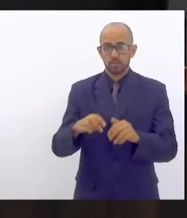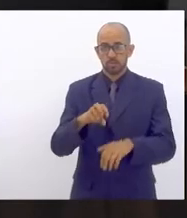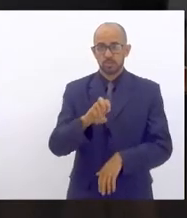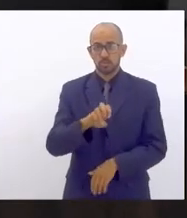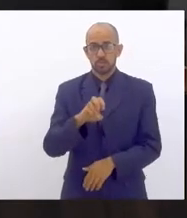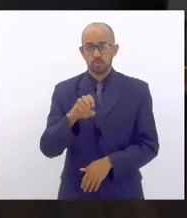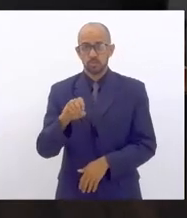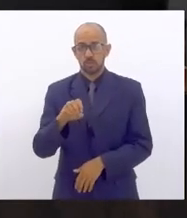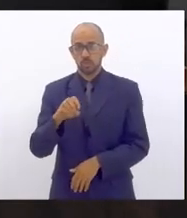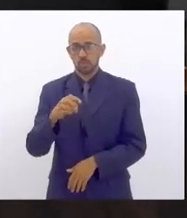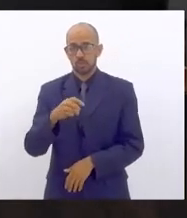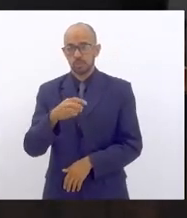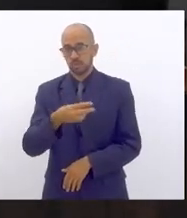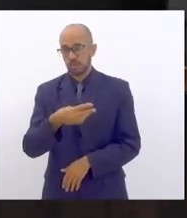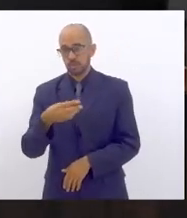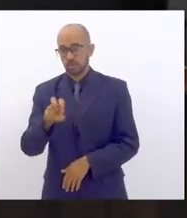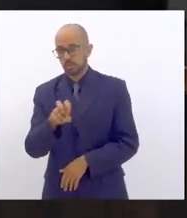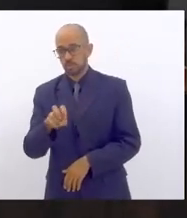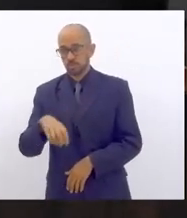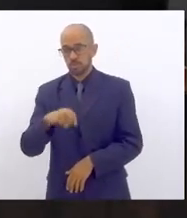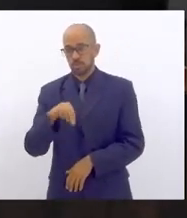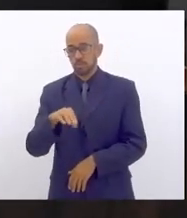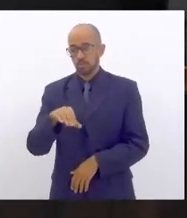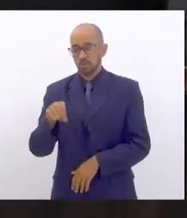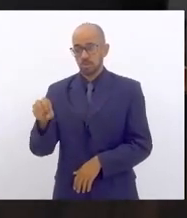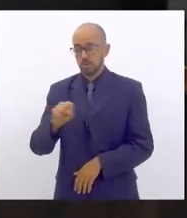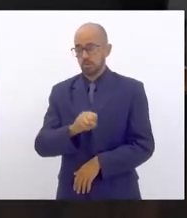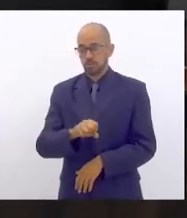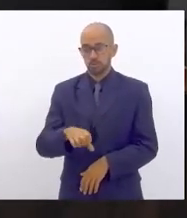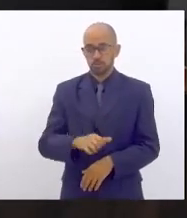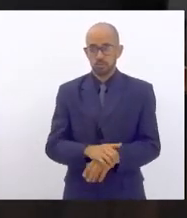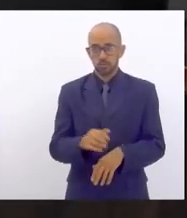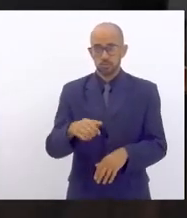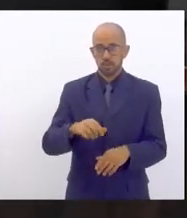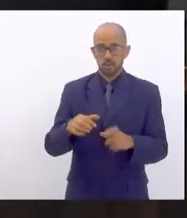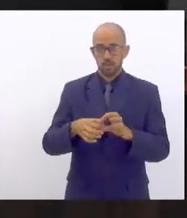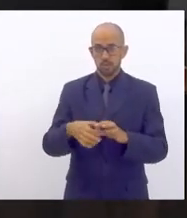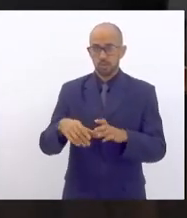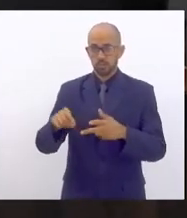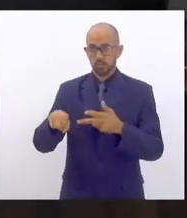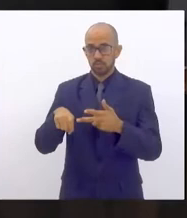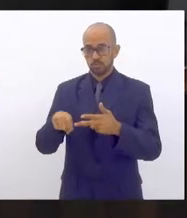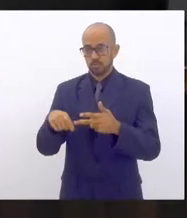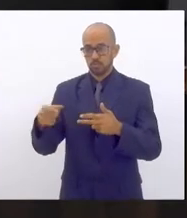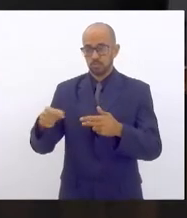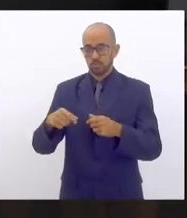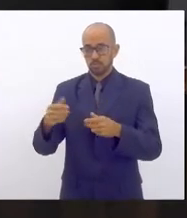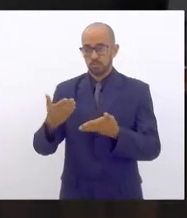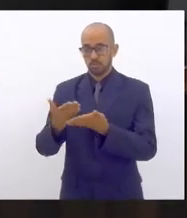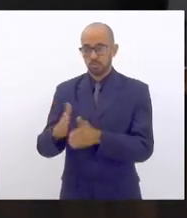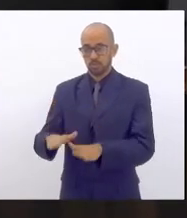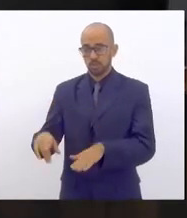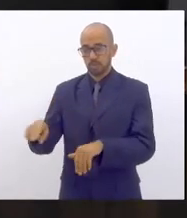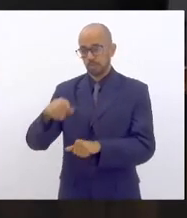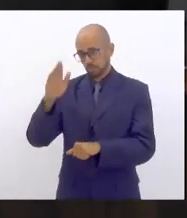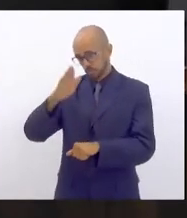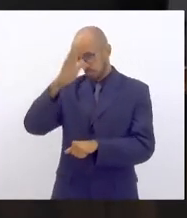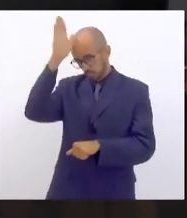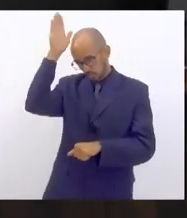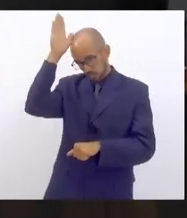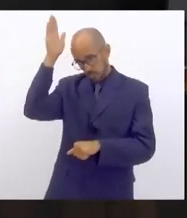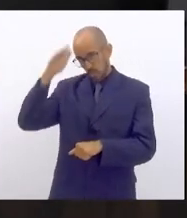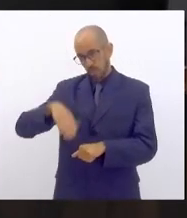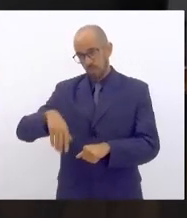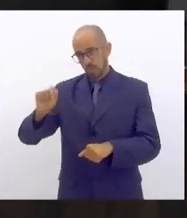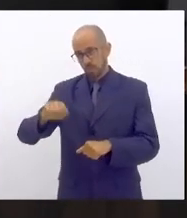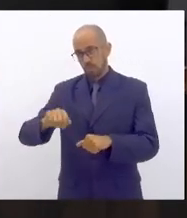21, de autoria do deputado Marcos Miller, que autoriza o Poder Executivo a incluir os remanescentes do Corpo de Bombeiros dos municípios do Estado do Rio de Janeiro nos